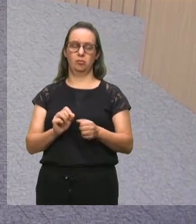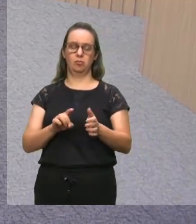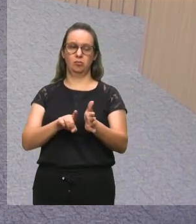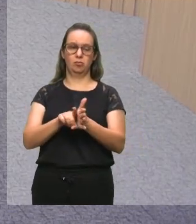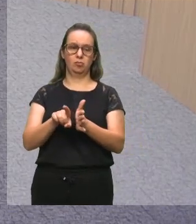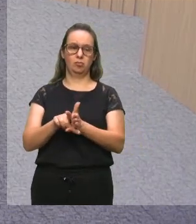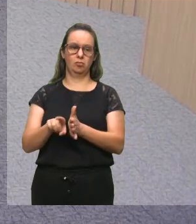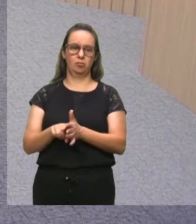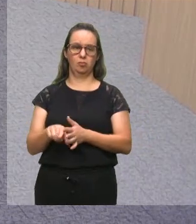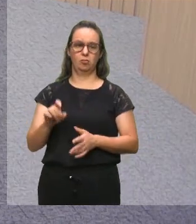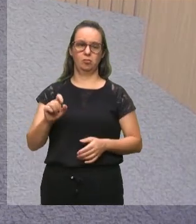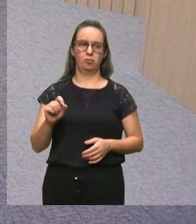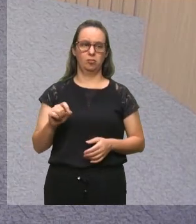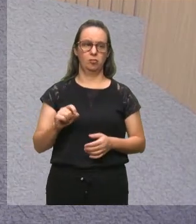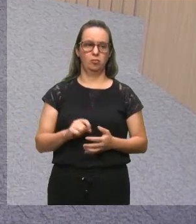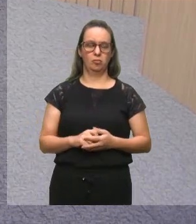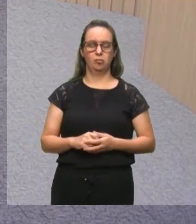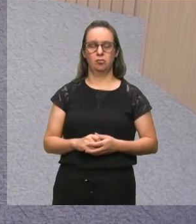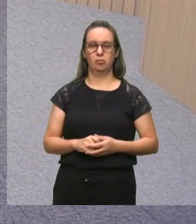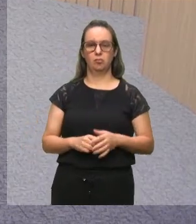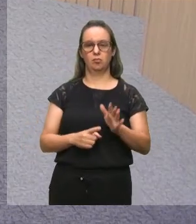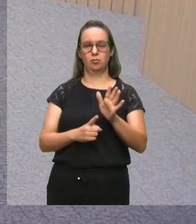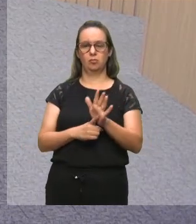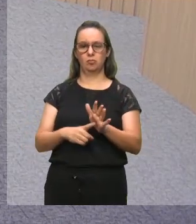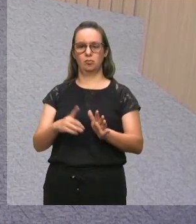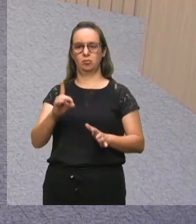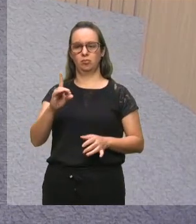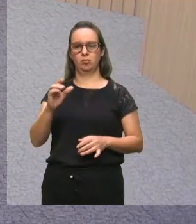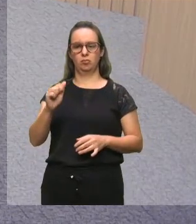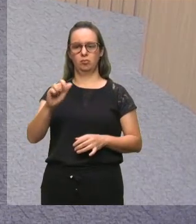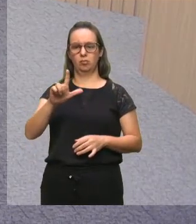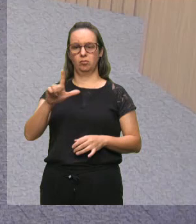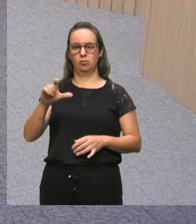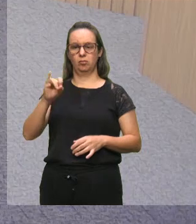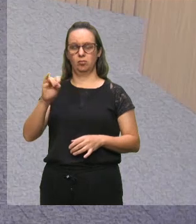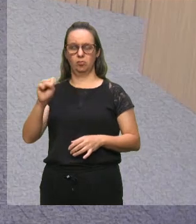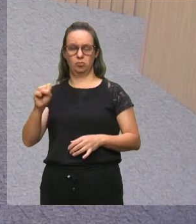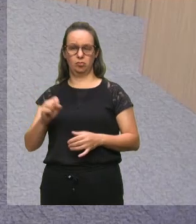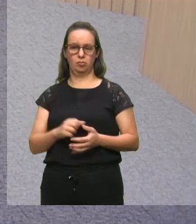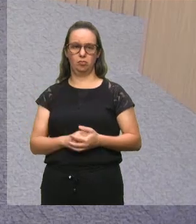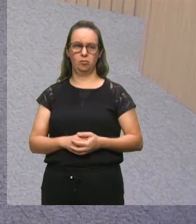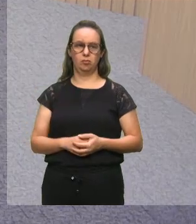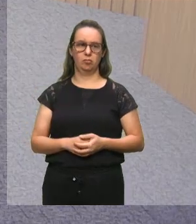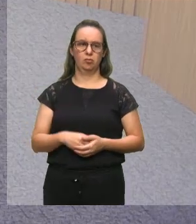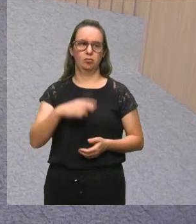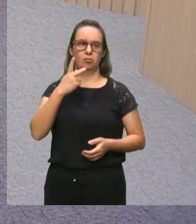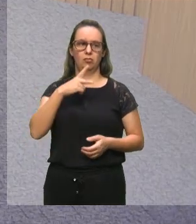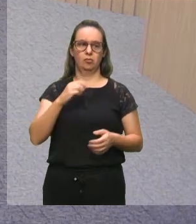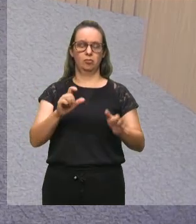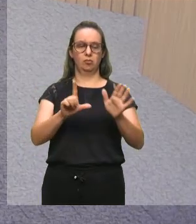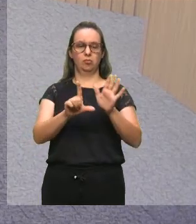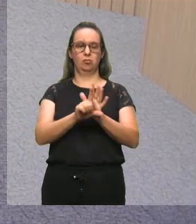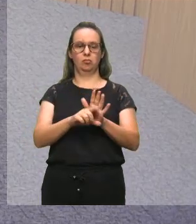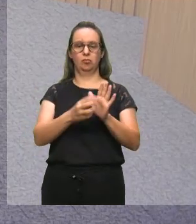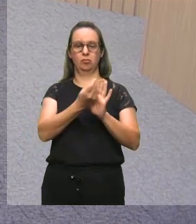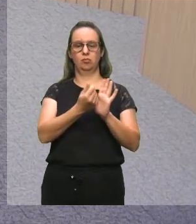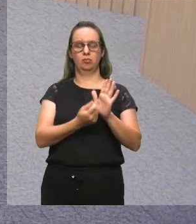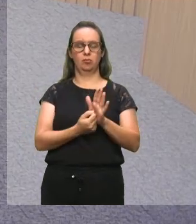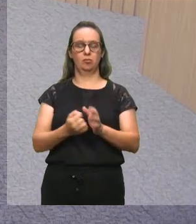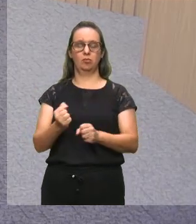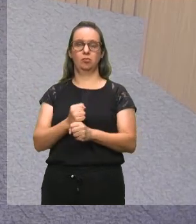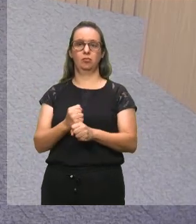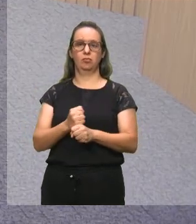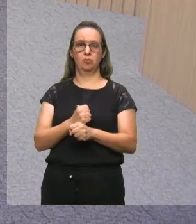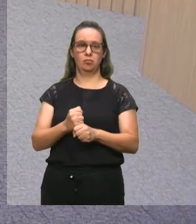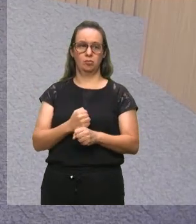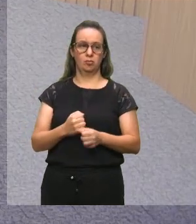sobre essa questão que foi pontuada pela Thales do pagamento do piso. A gente está tratando da lei orçamentária anual, que ela estima a receita e